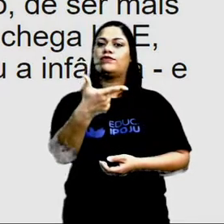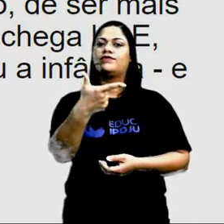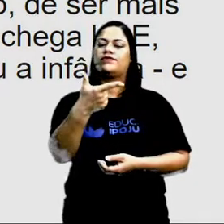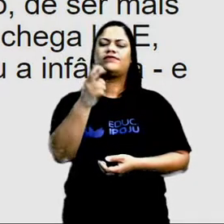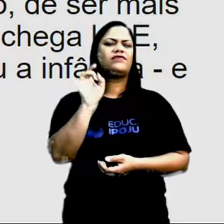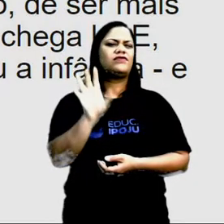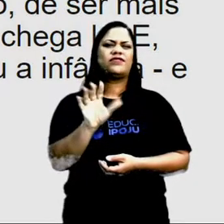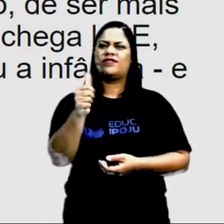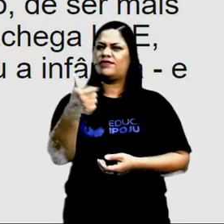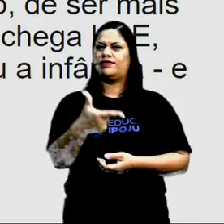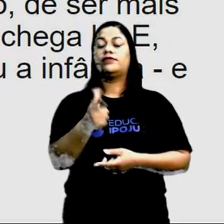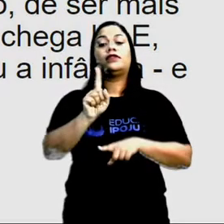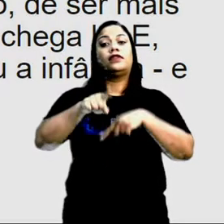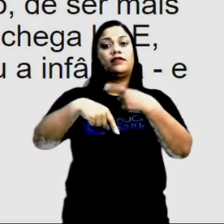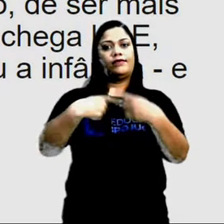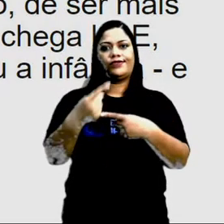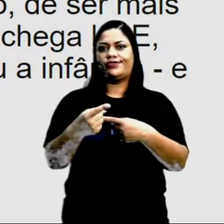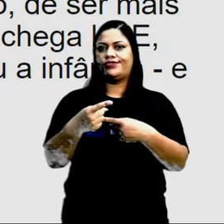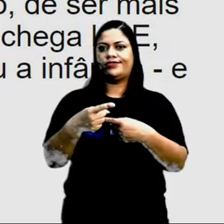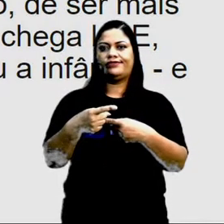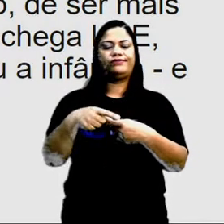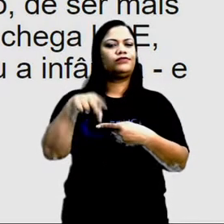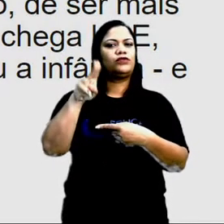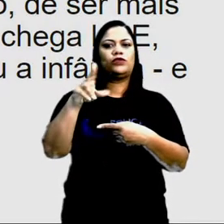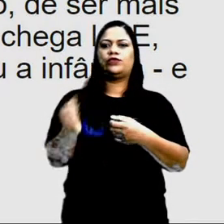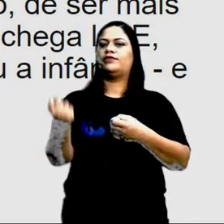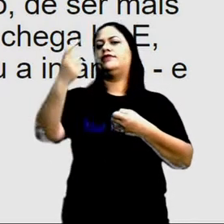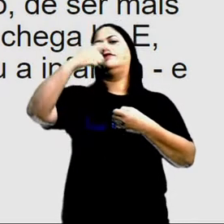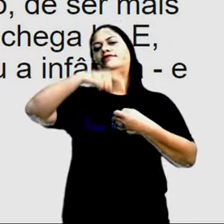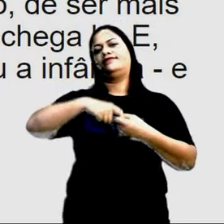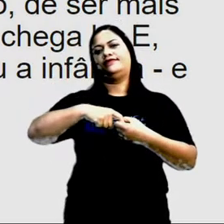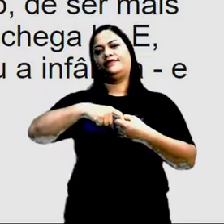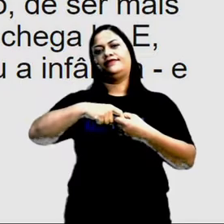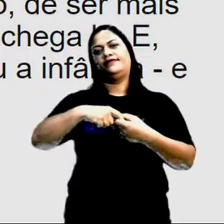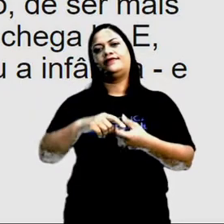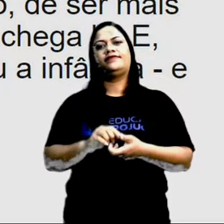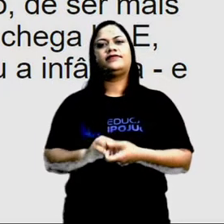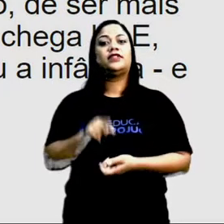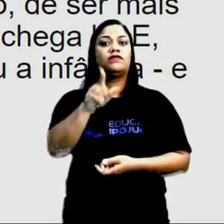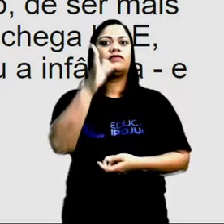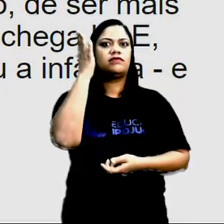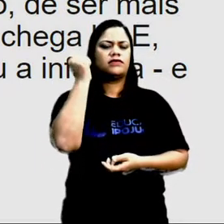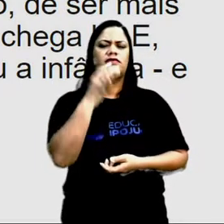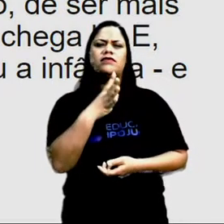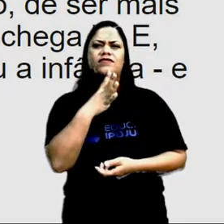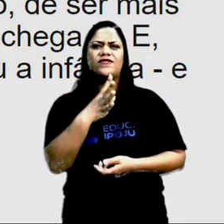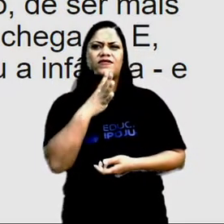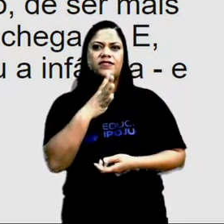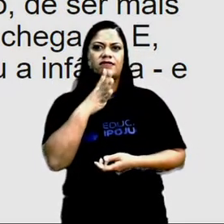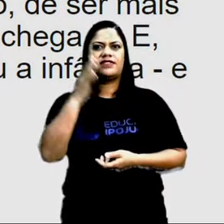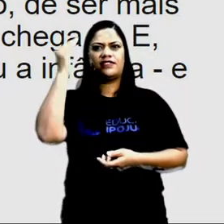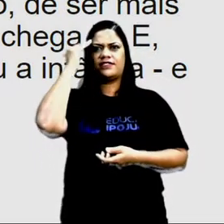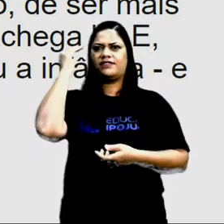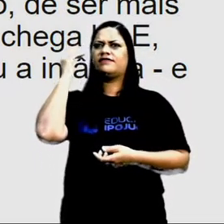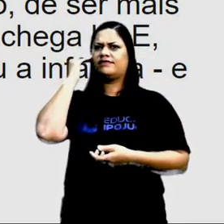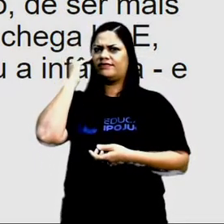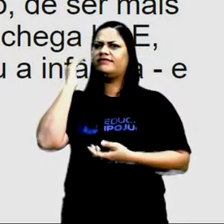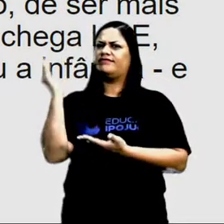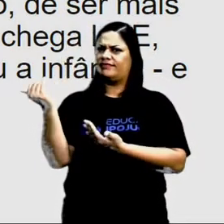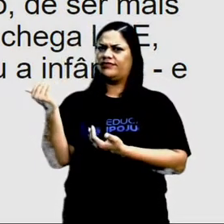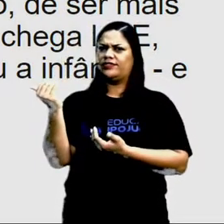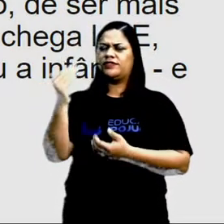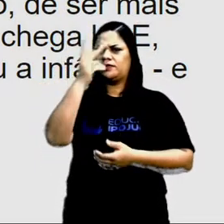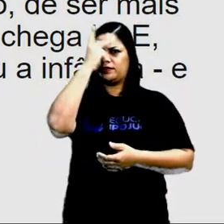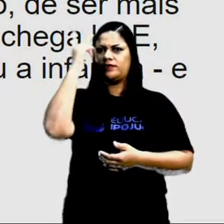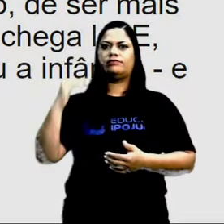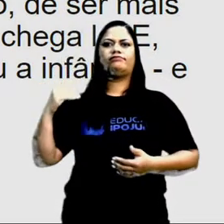Só. Depois disso, não dá mais para voltar atrás. Você deve conhecer adolescentes e até adultos